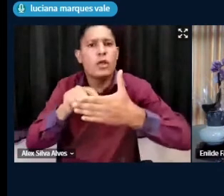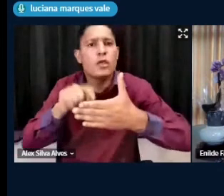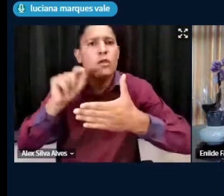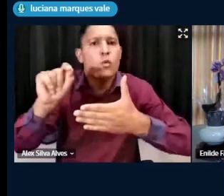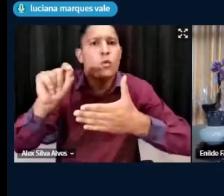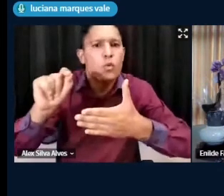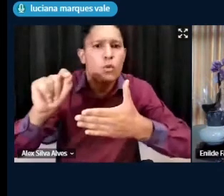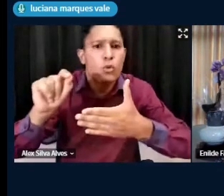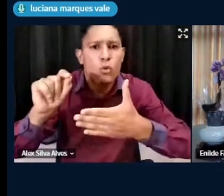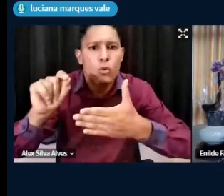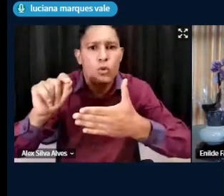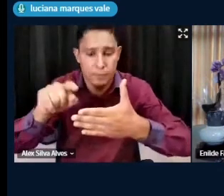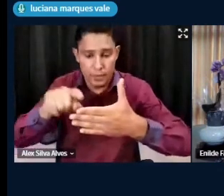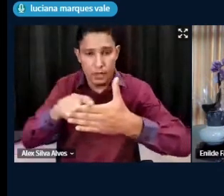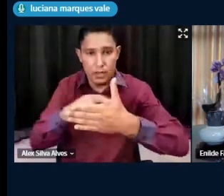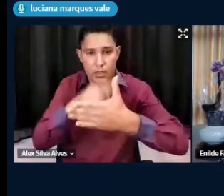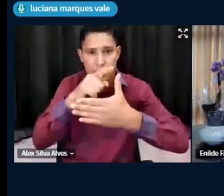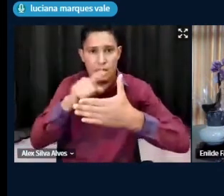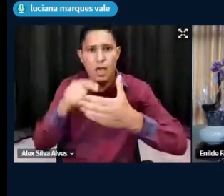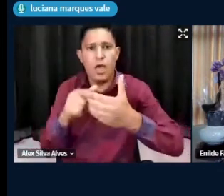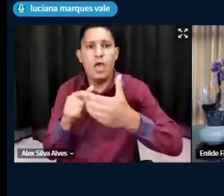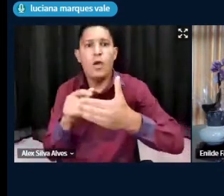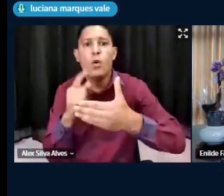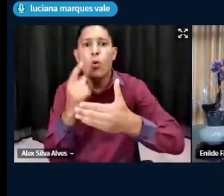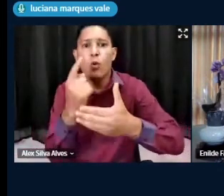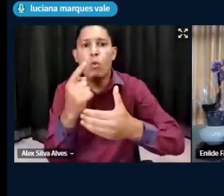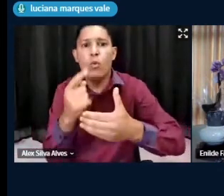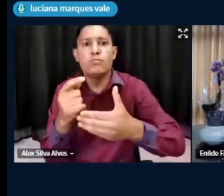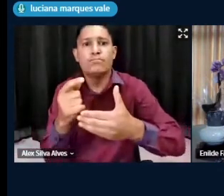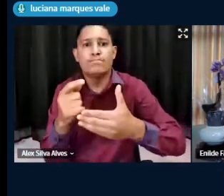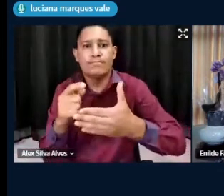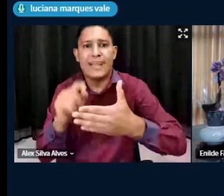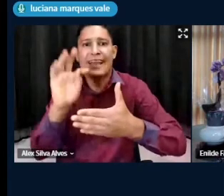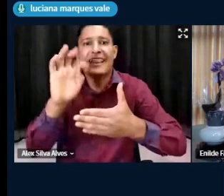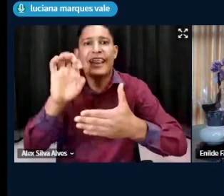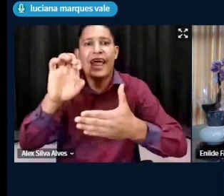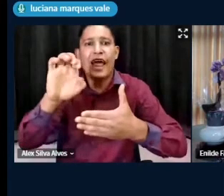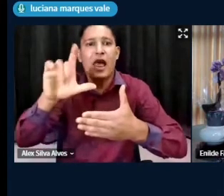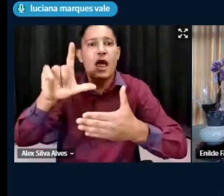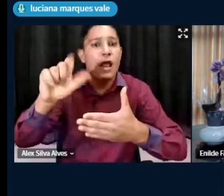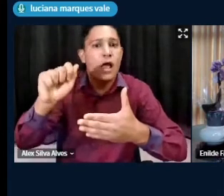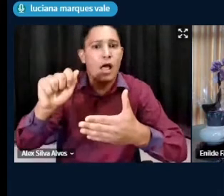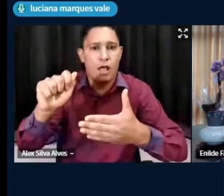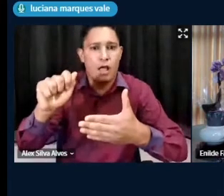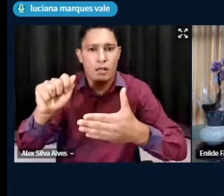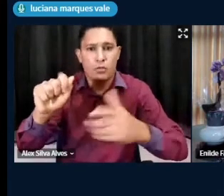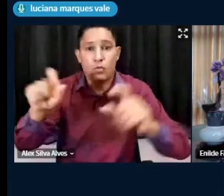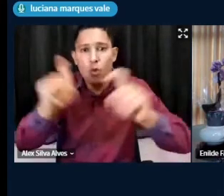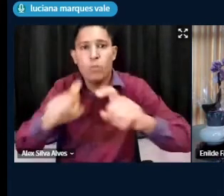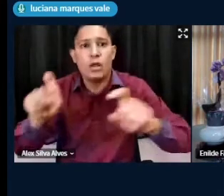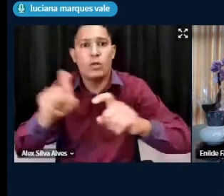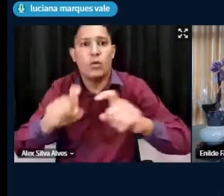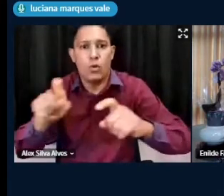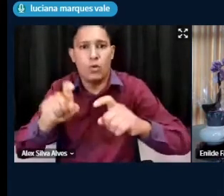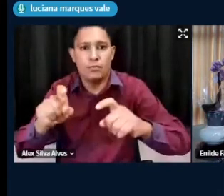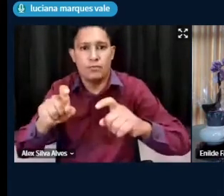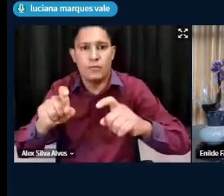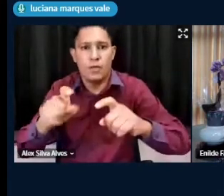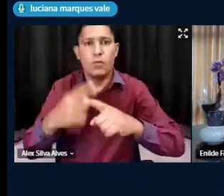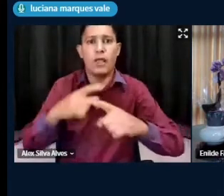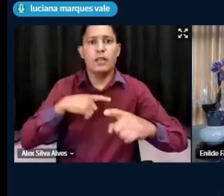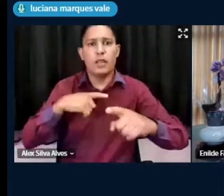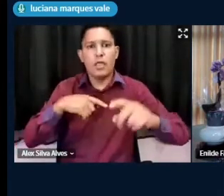a primeira configuração de mão, essa representação, que ela vai representar a tela